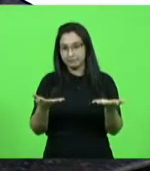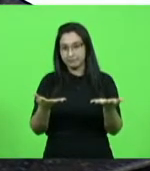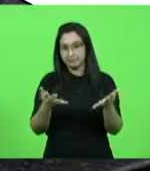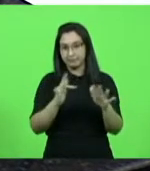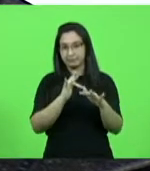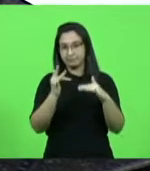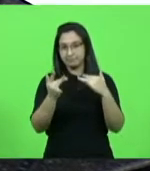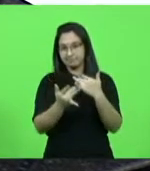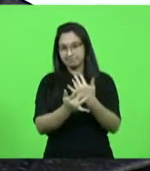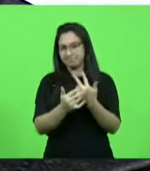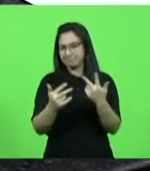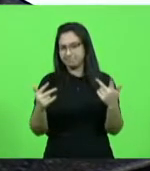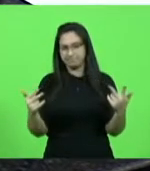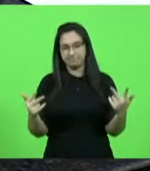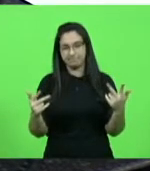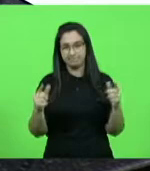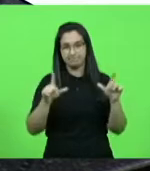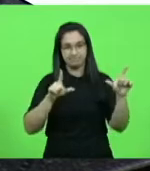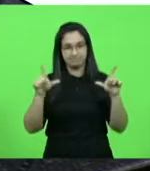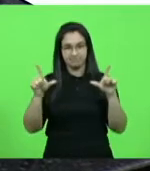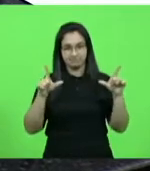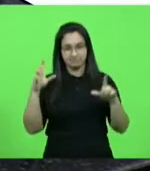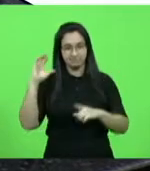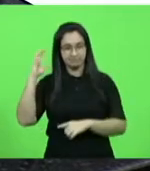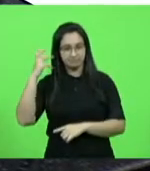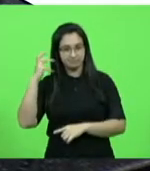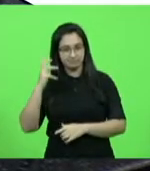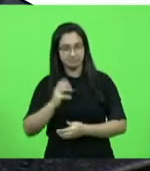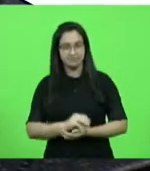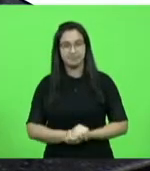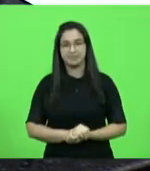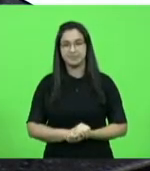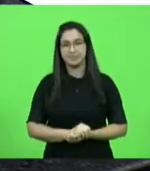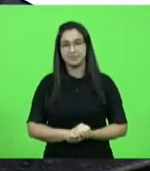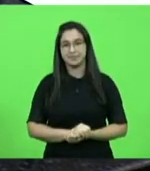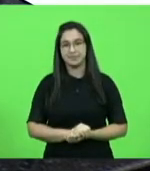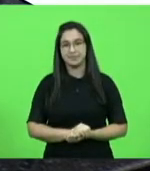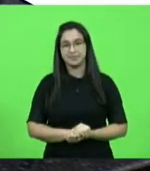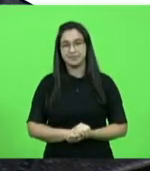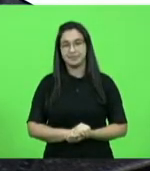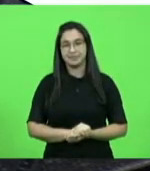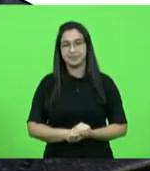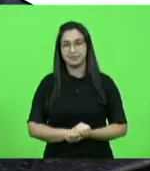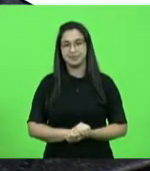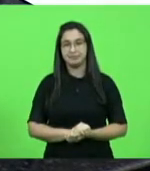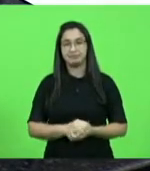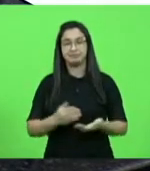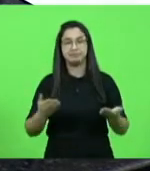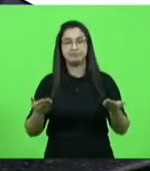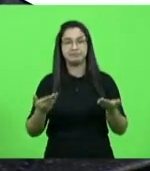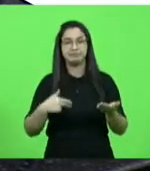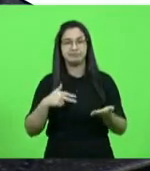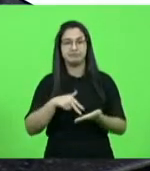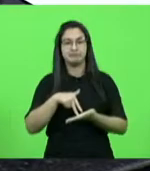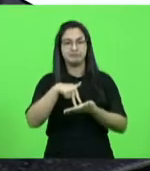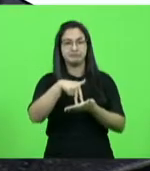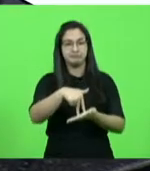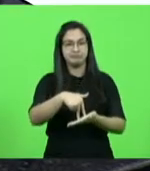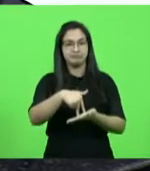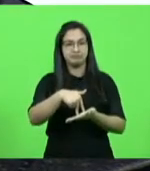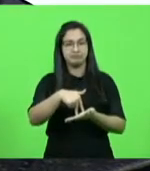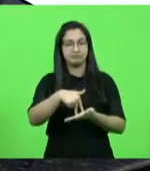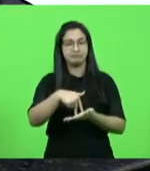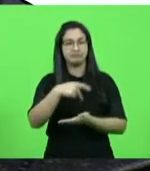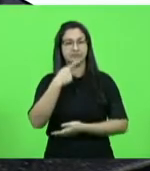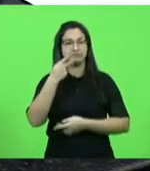sociais, enfim, TVAL, é um momento que venho aqui a essa tribuna falar da